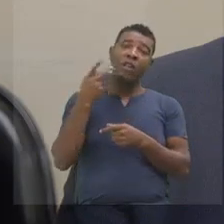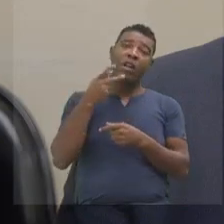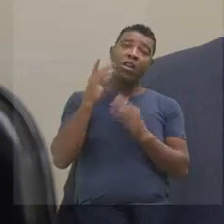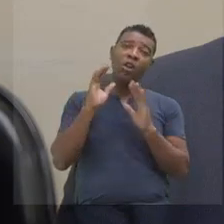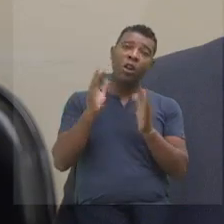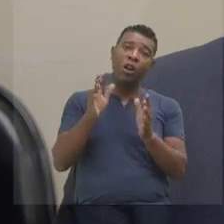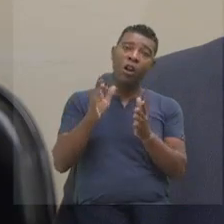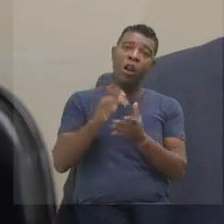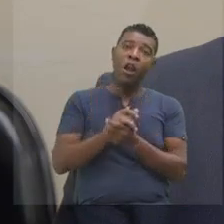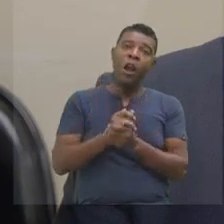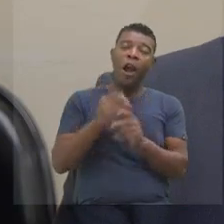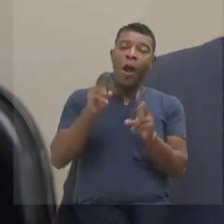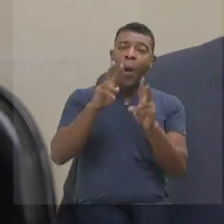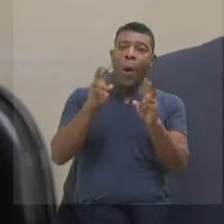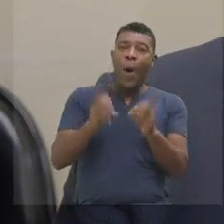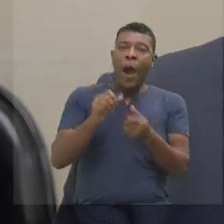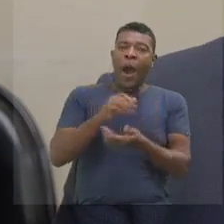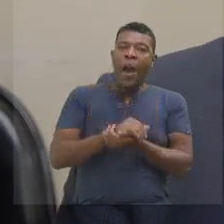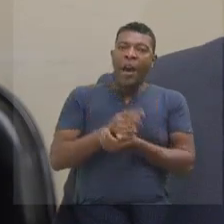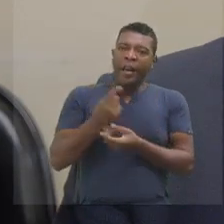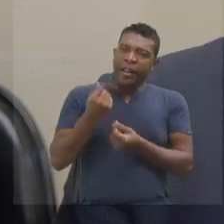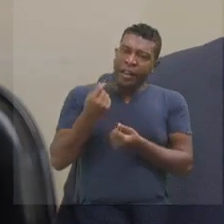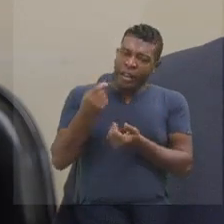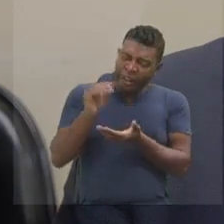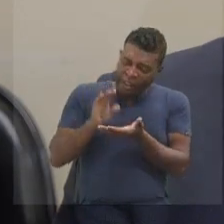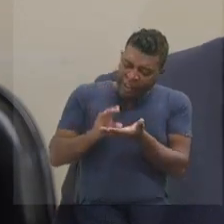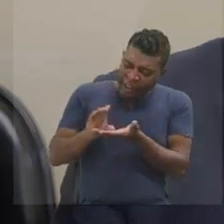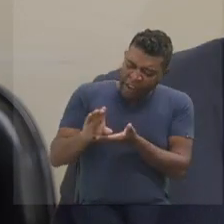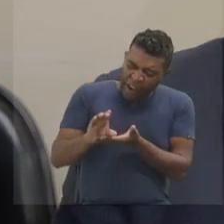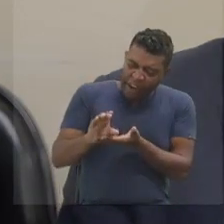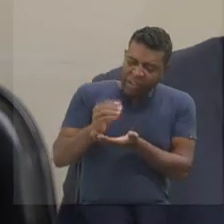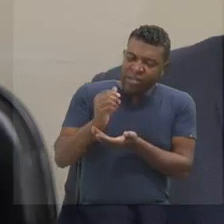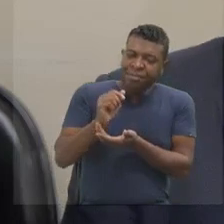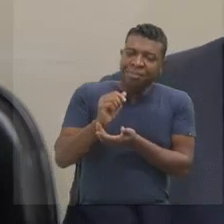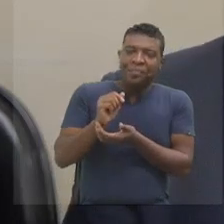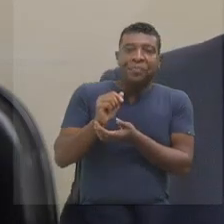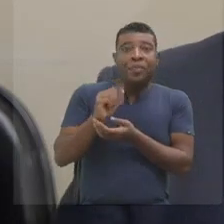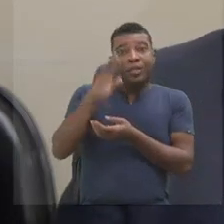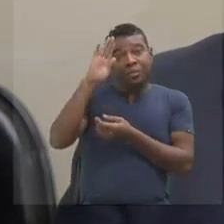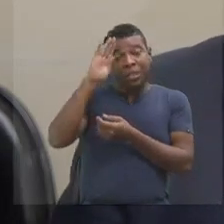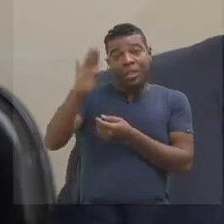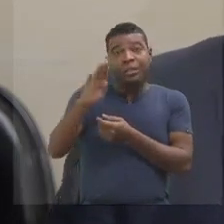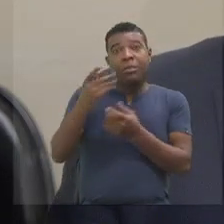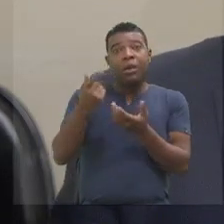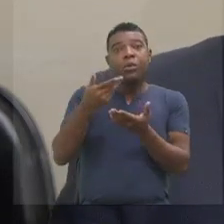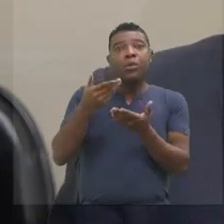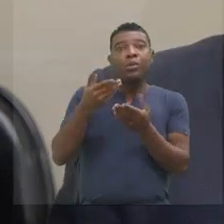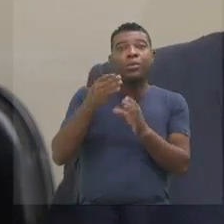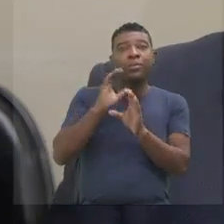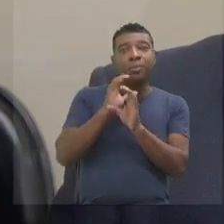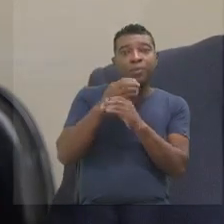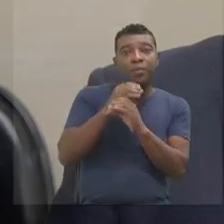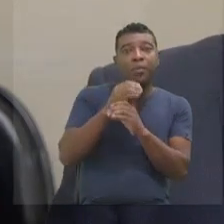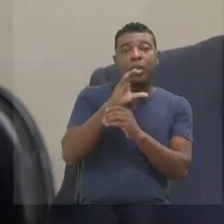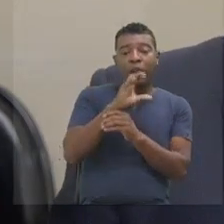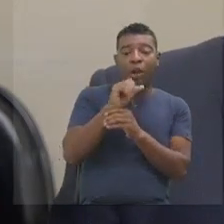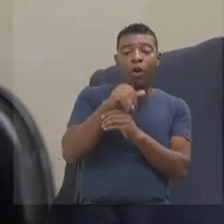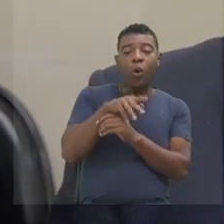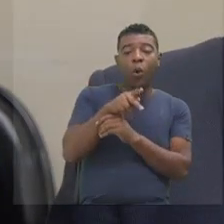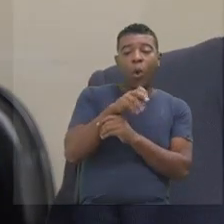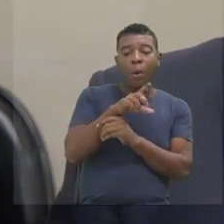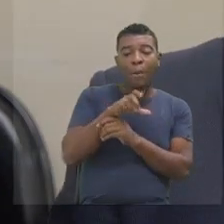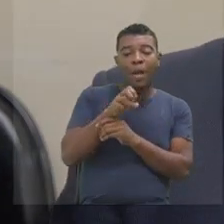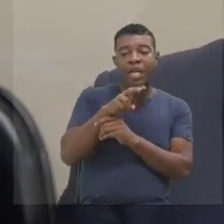da investimento na alta complexidade só nas autos complexidade eu achei importante que não tem como